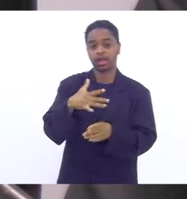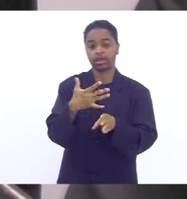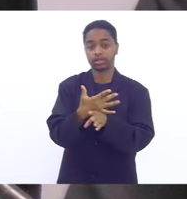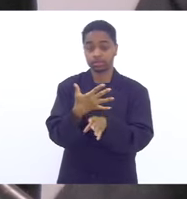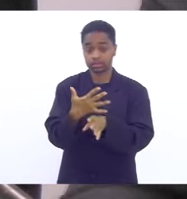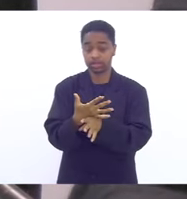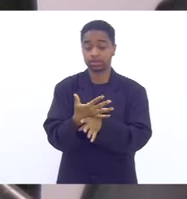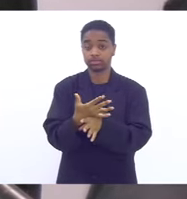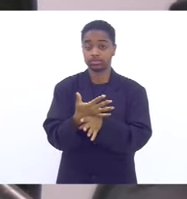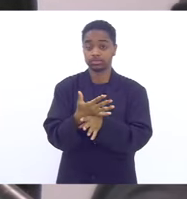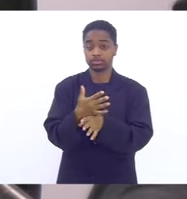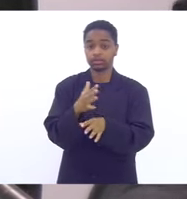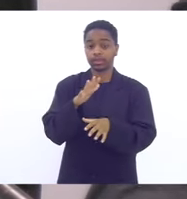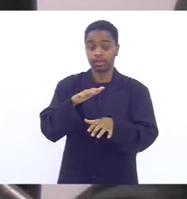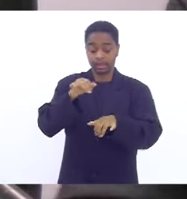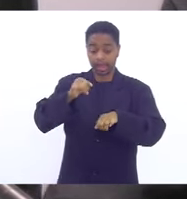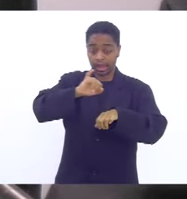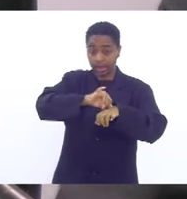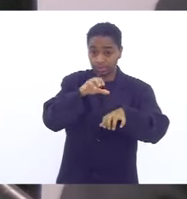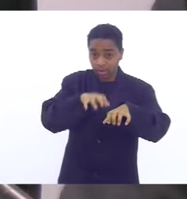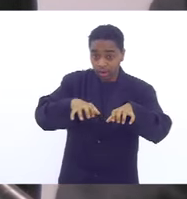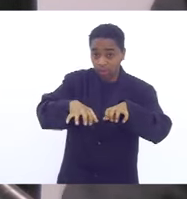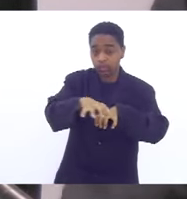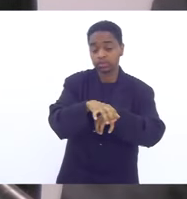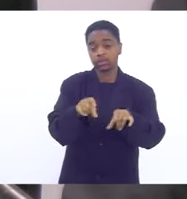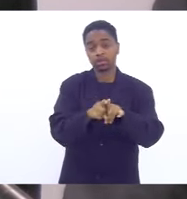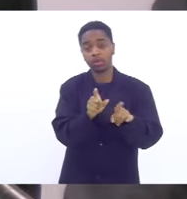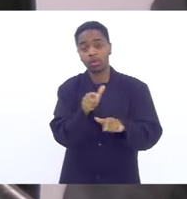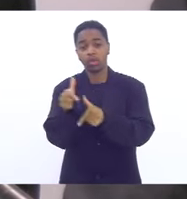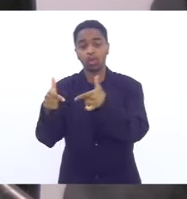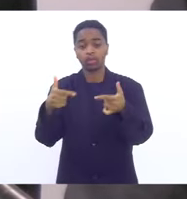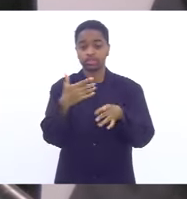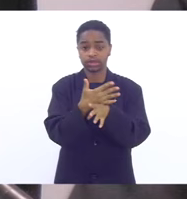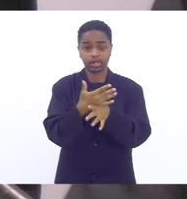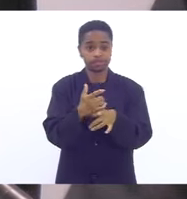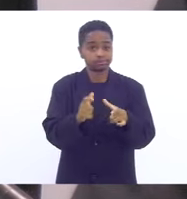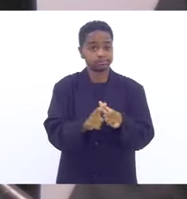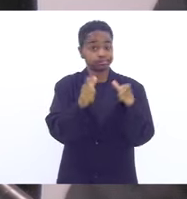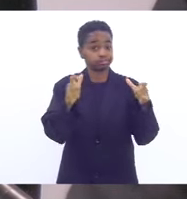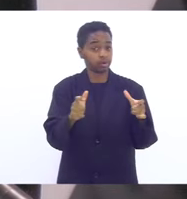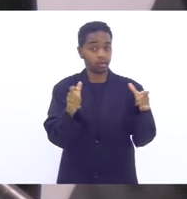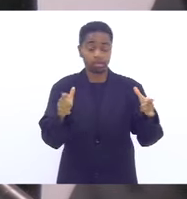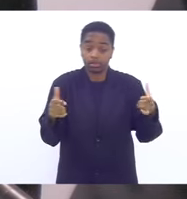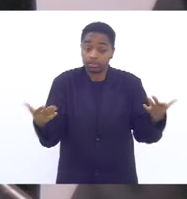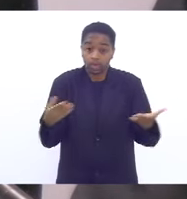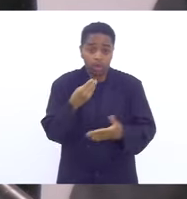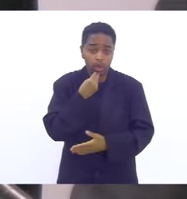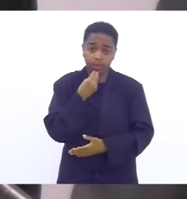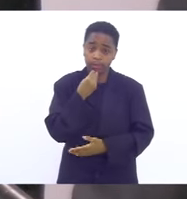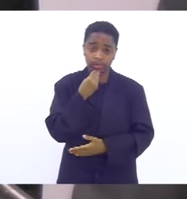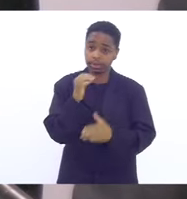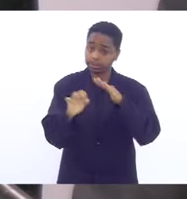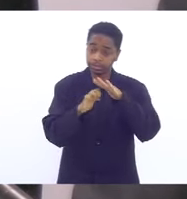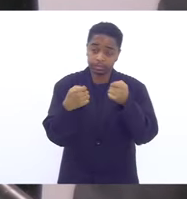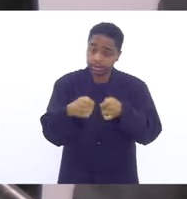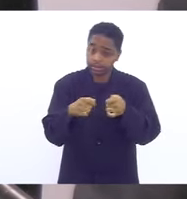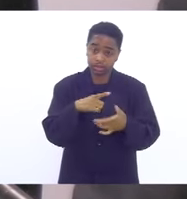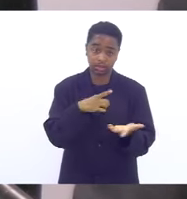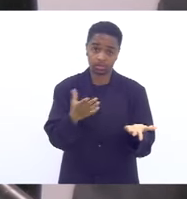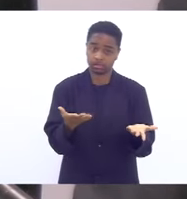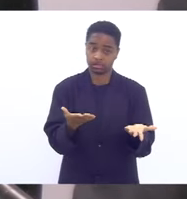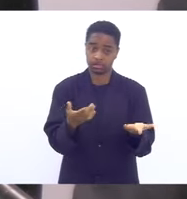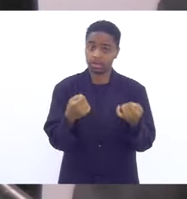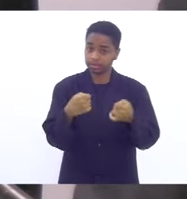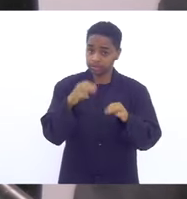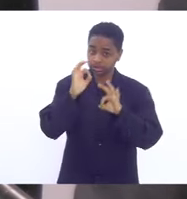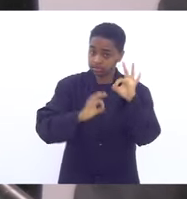vez mais, na região metropolitana e nos diversos municípios do Estado de Janeiro, cresce. Então, necessariamente, a empresa tem que ter isso já dentro do